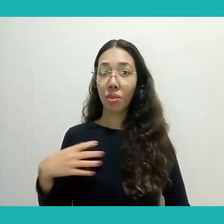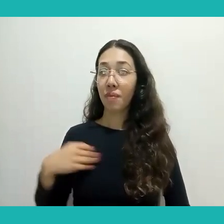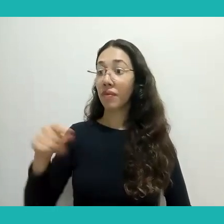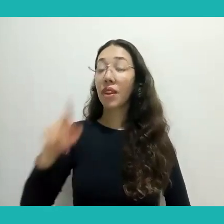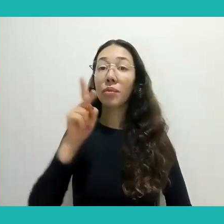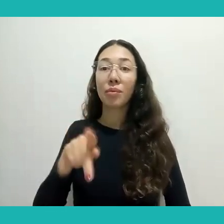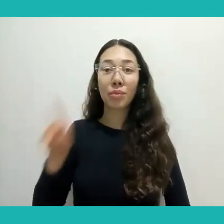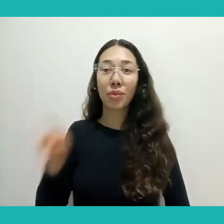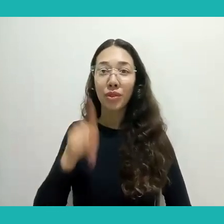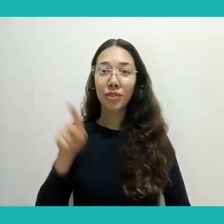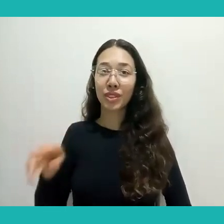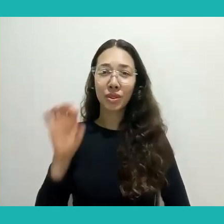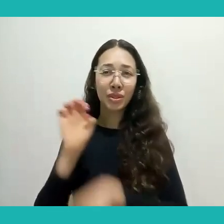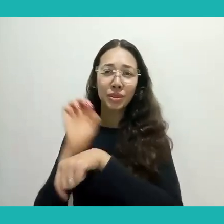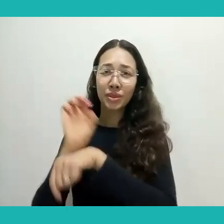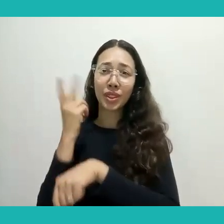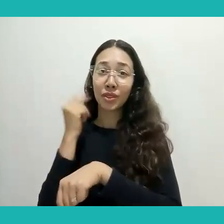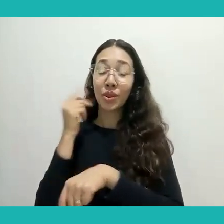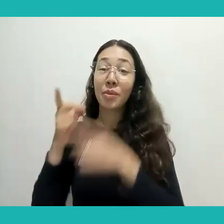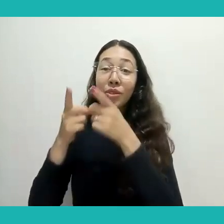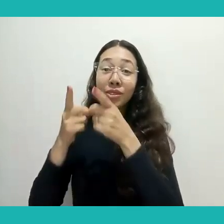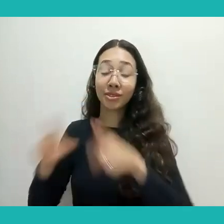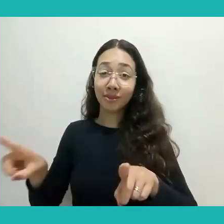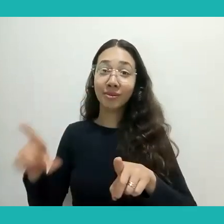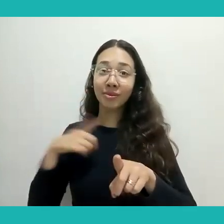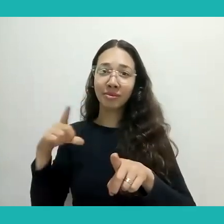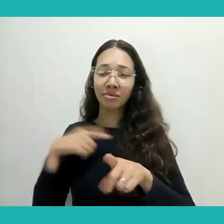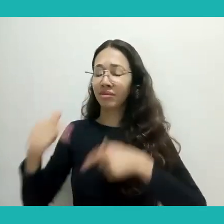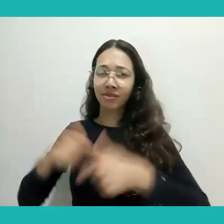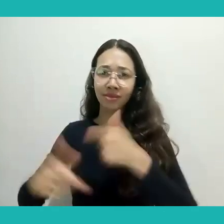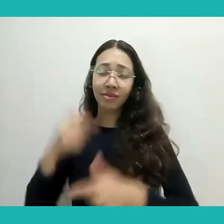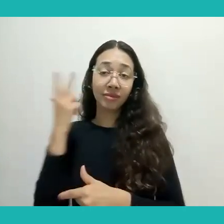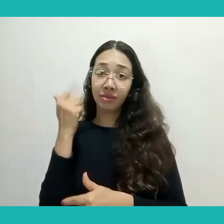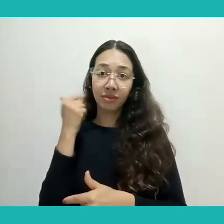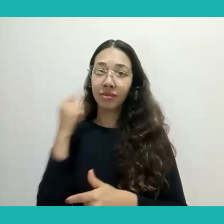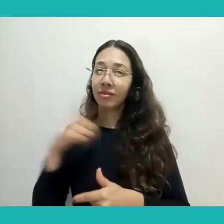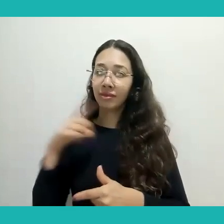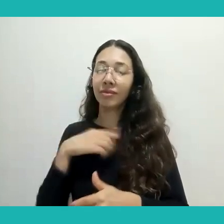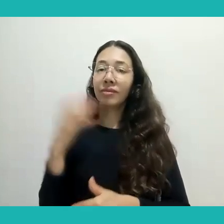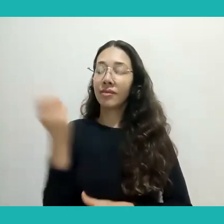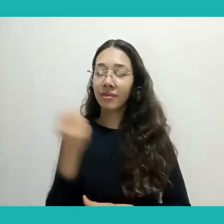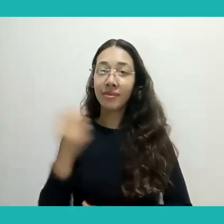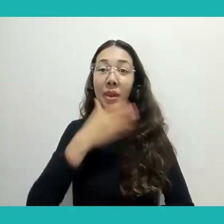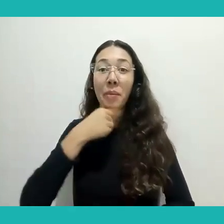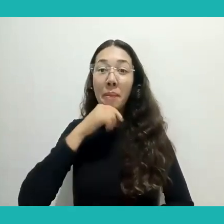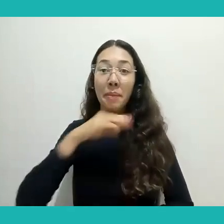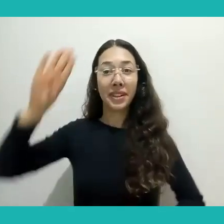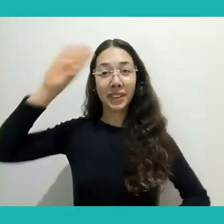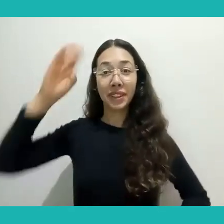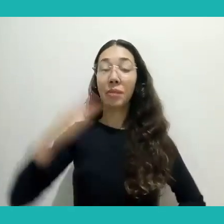professora da rede estadual, divorciada, válida e capaz, né, pensionista, filha de militar falecido